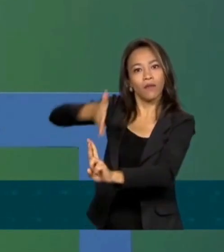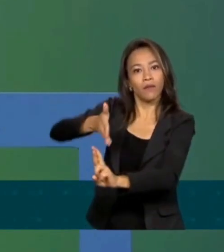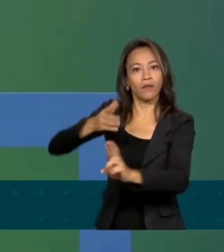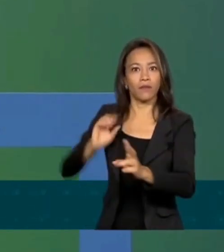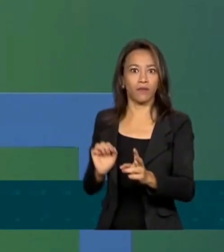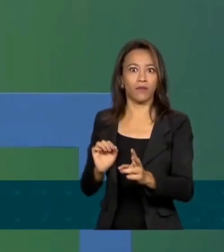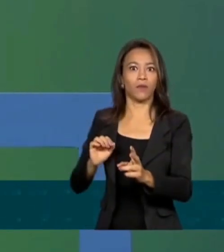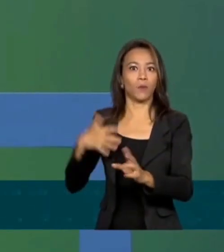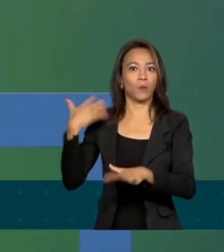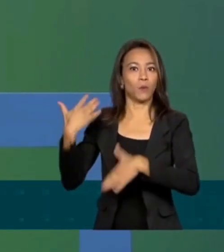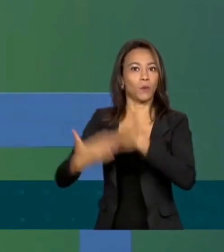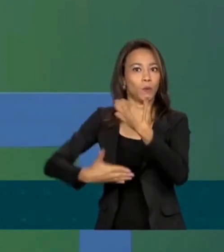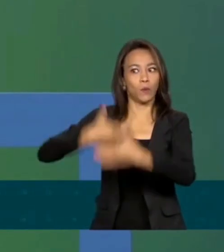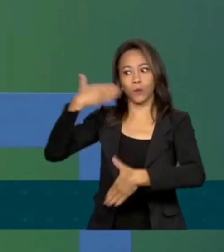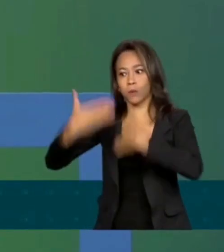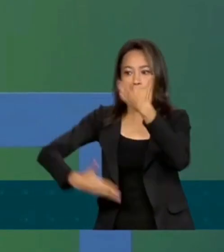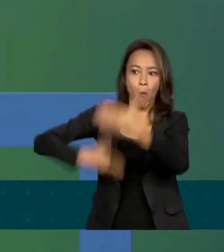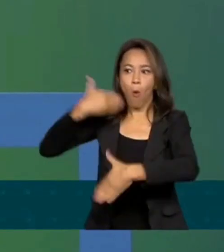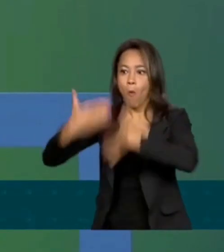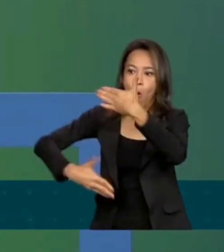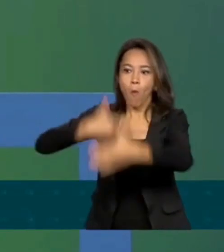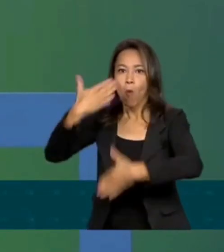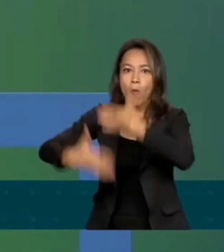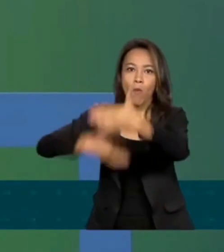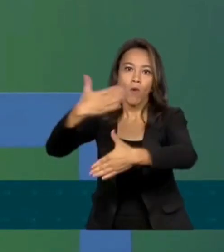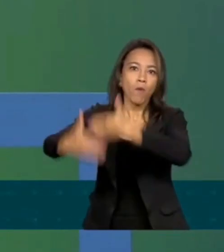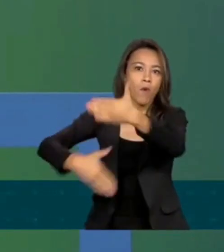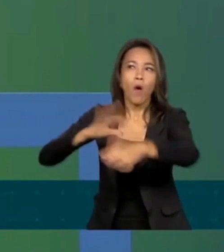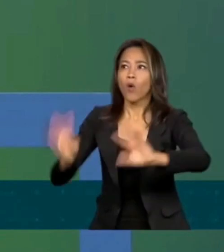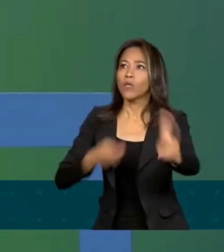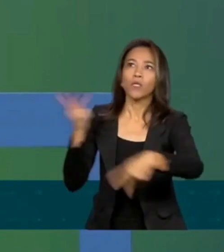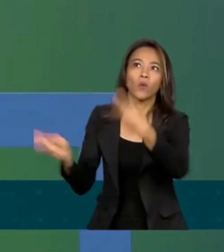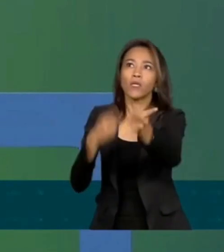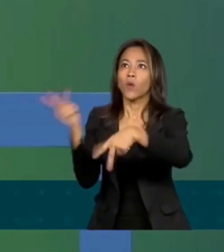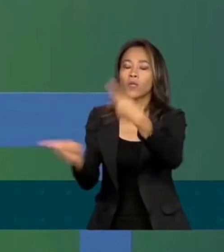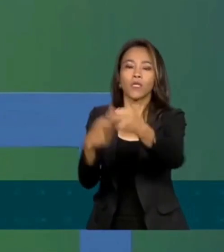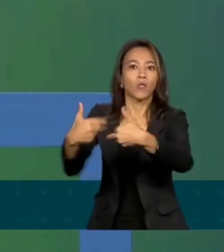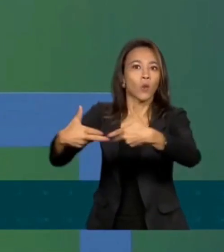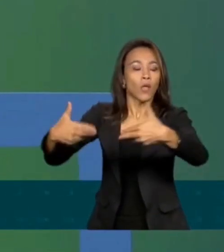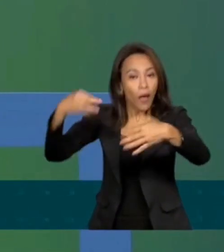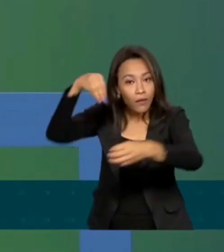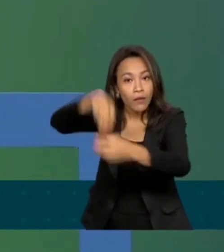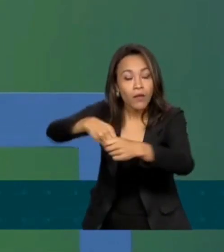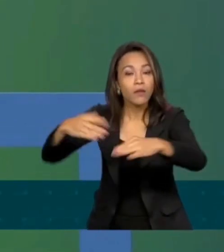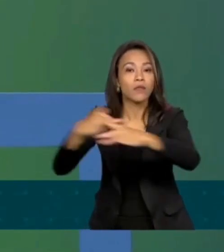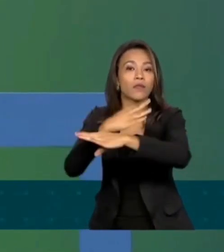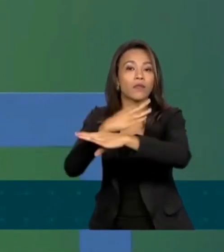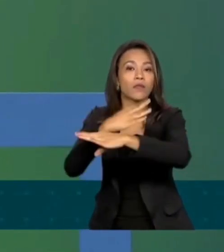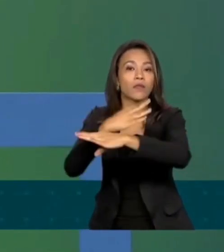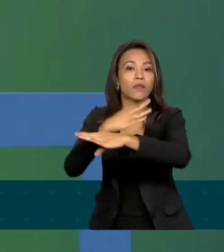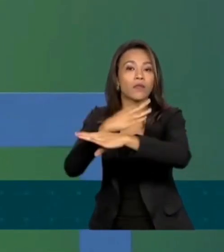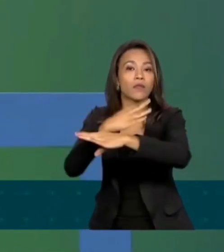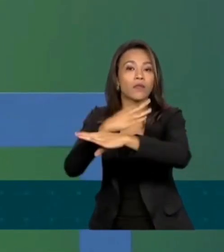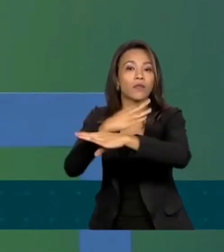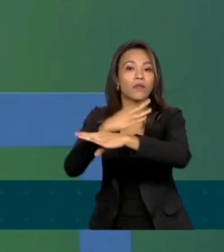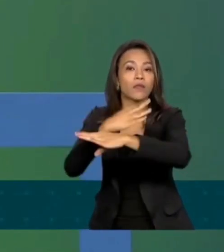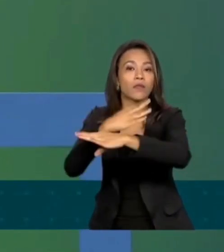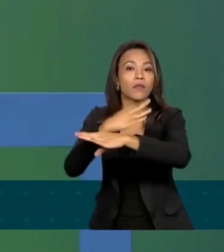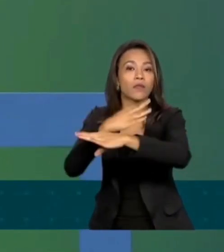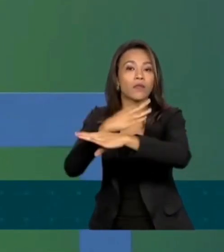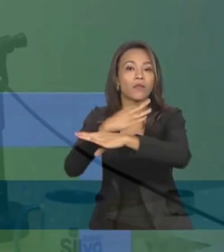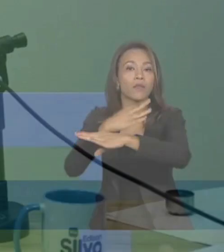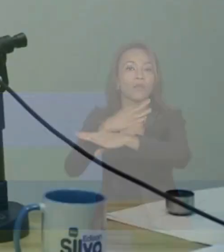protagonistas. É onde as coisas ocorrem, os fatos ocorrem, é no município.